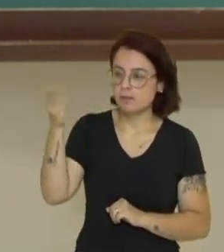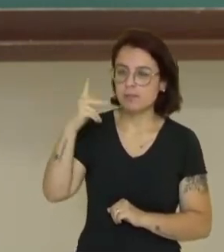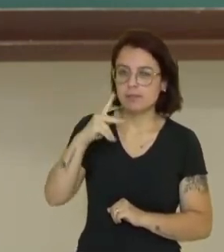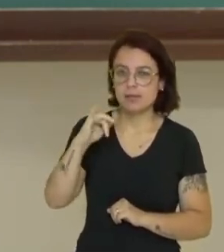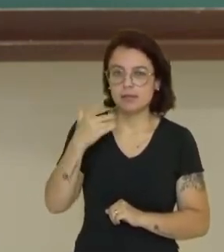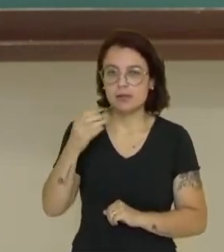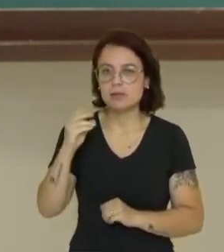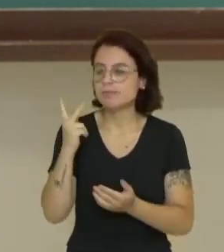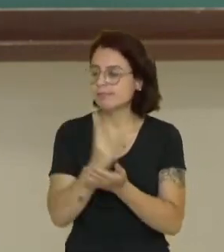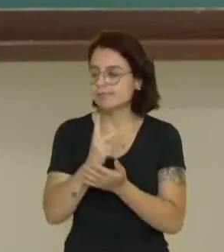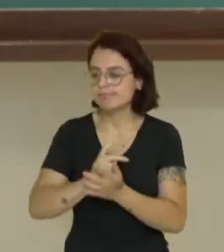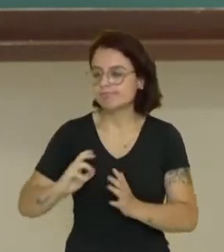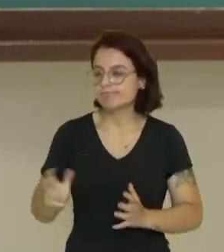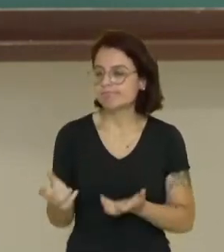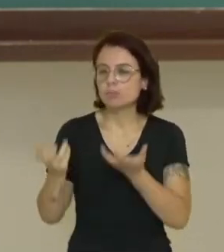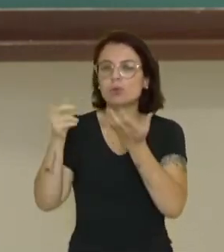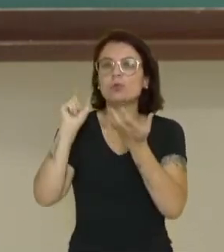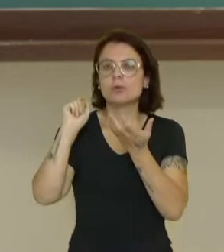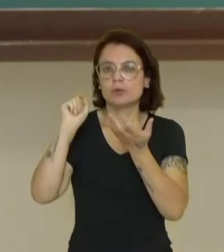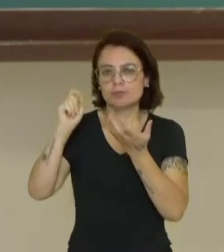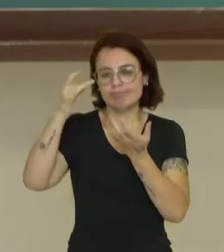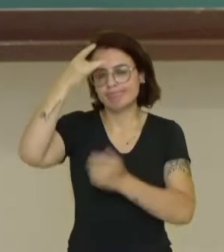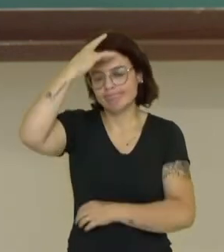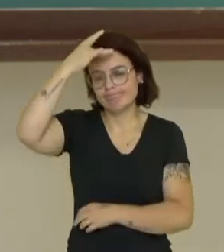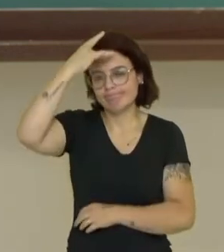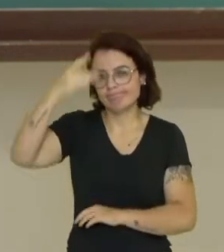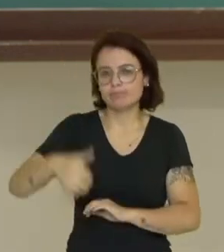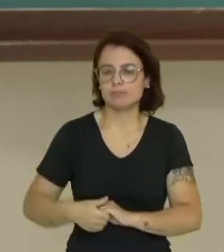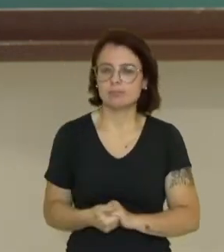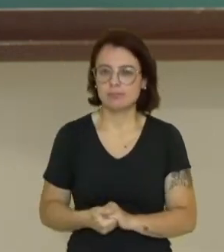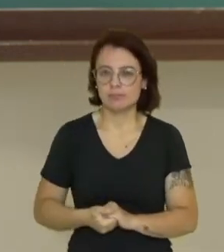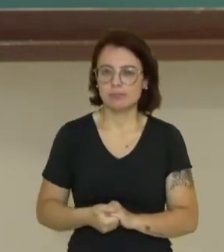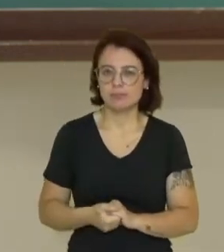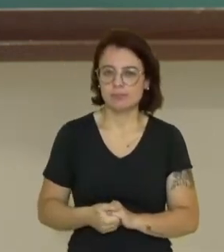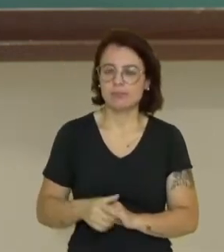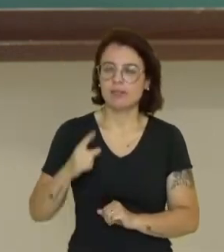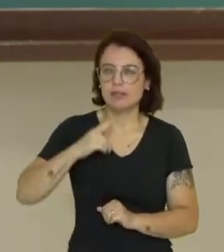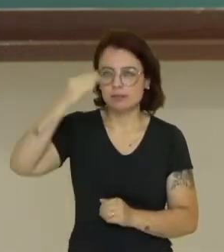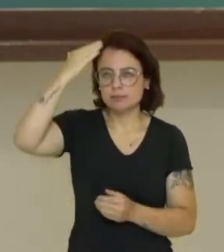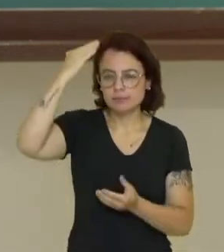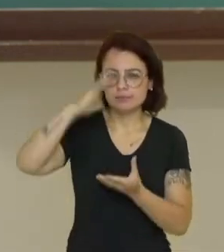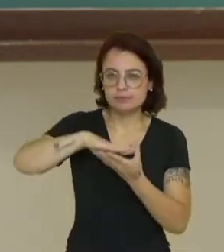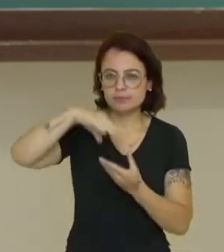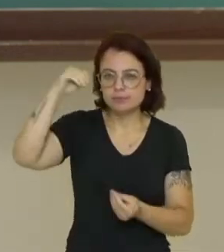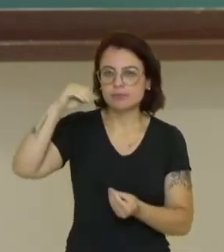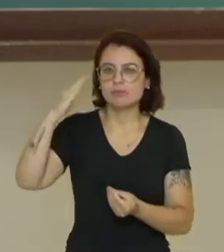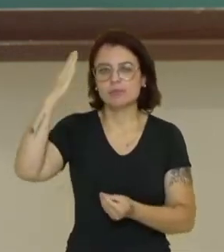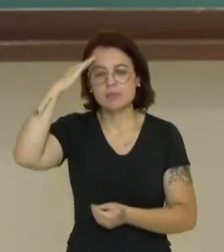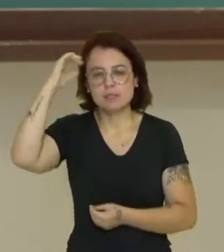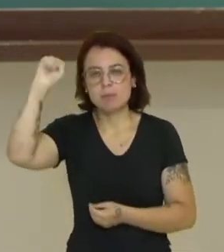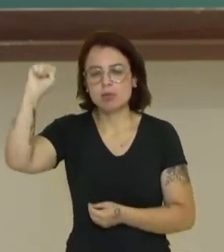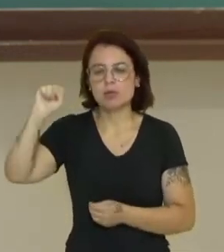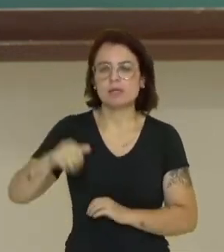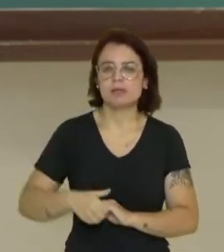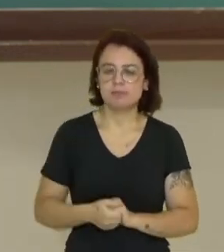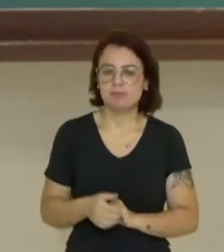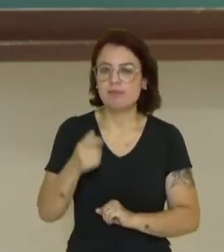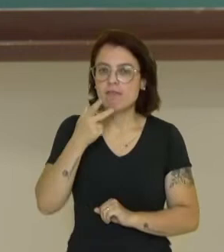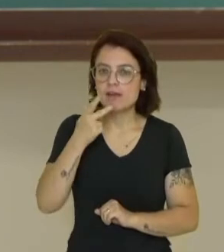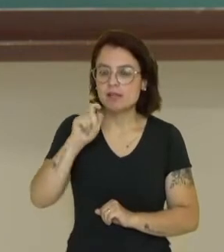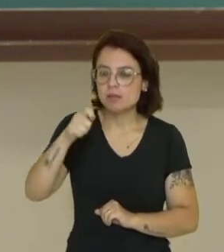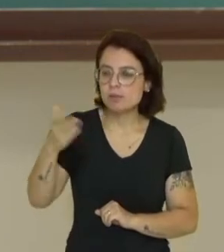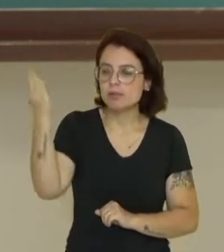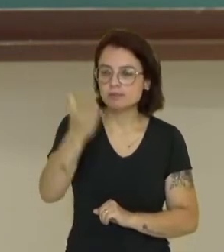sempre privilegiar a questão intelectual, ligada à alma, ligada à sabedoria. Ele vai falar sobre